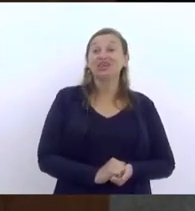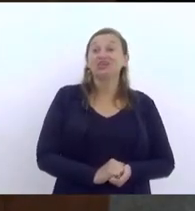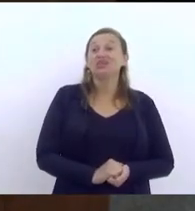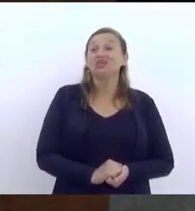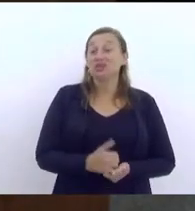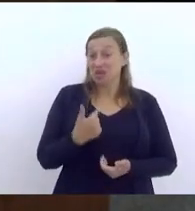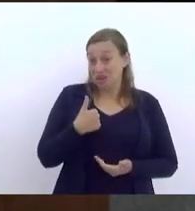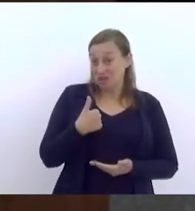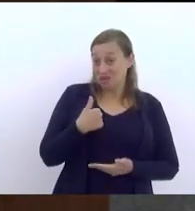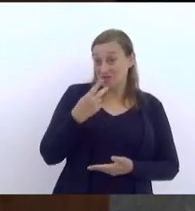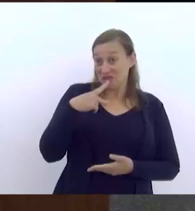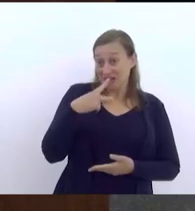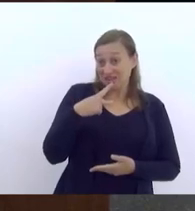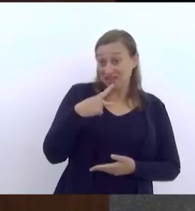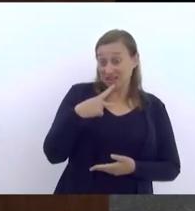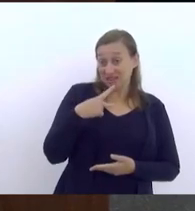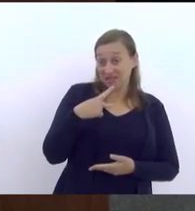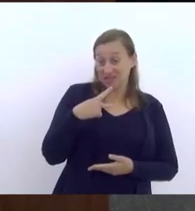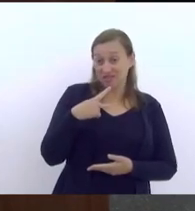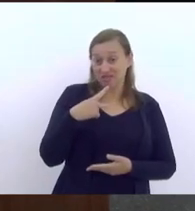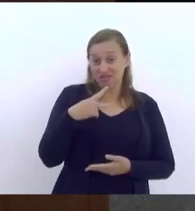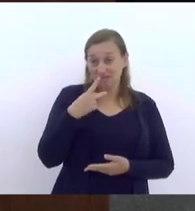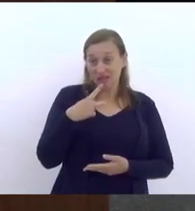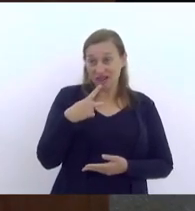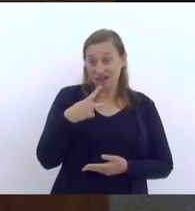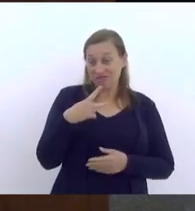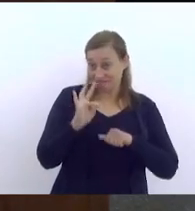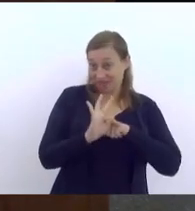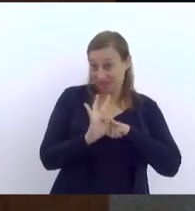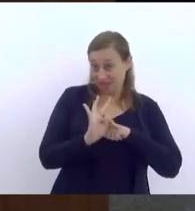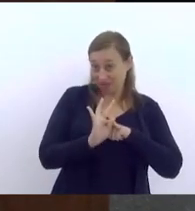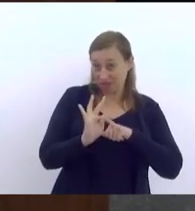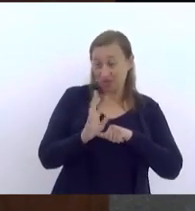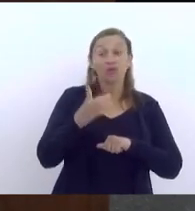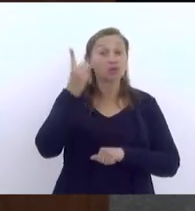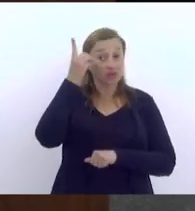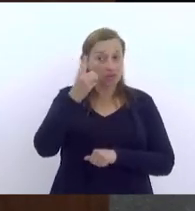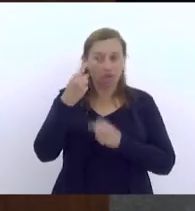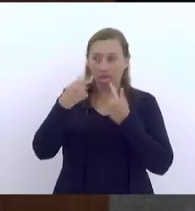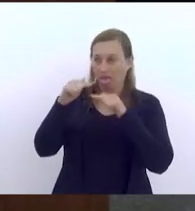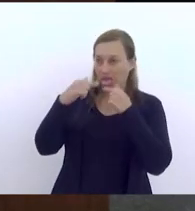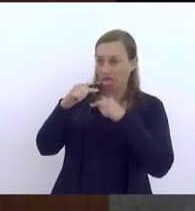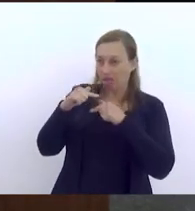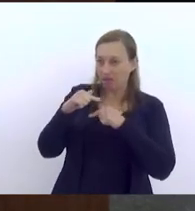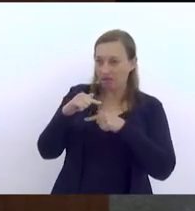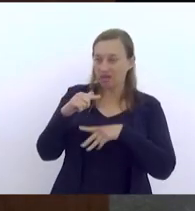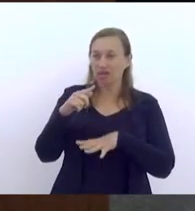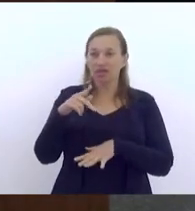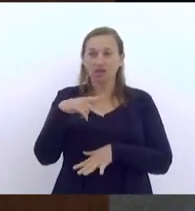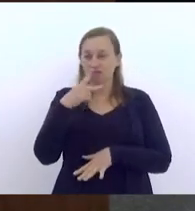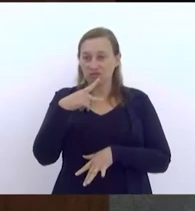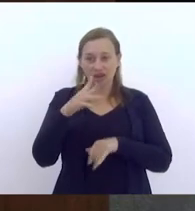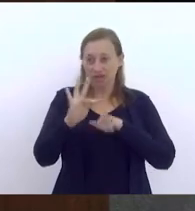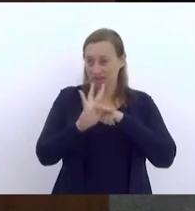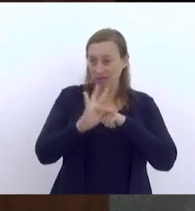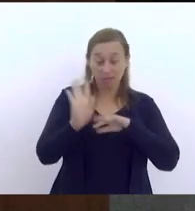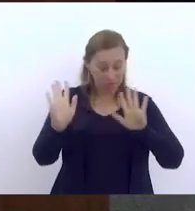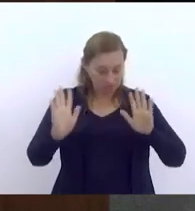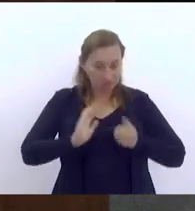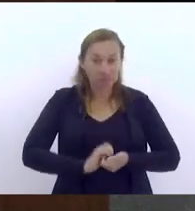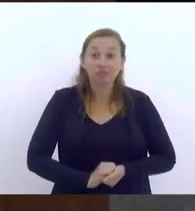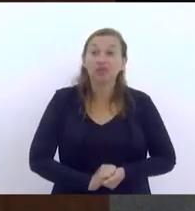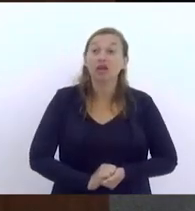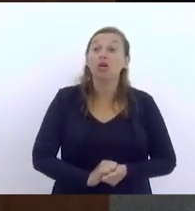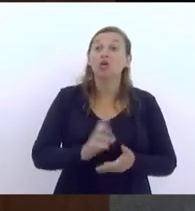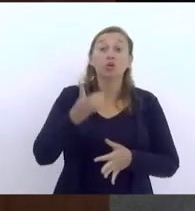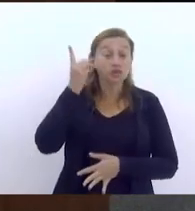Eu comecei a minha fala dizendo que não iria me manifestar tecnicamente. O deputado criticou, dizendo que eu não me manifestei tecnicamente.